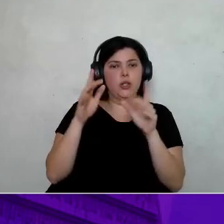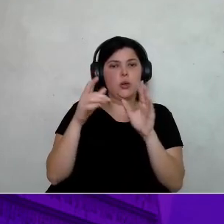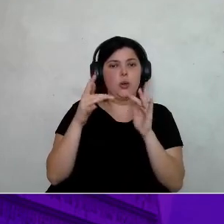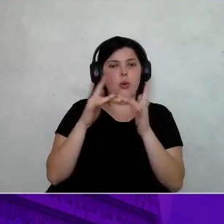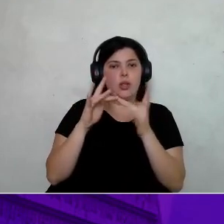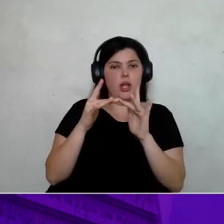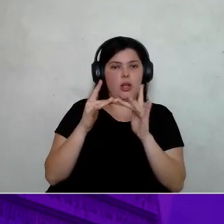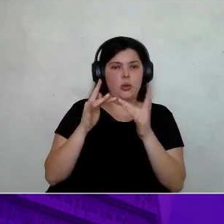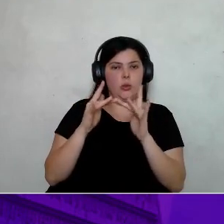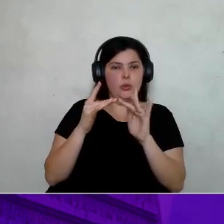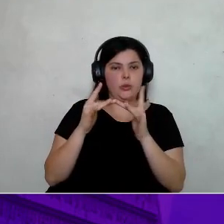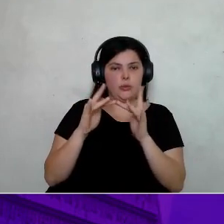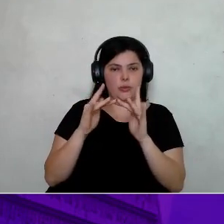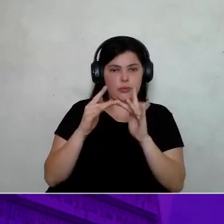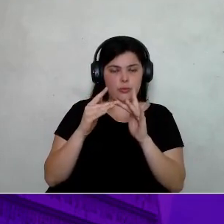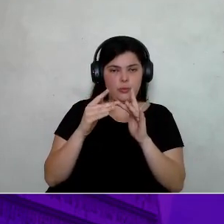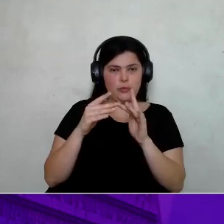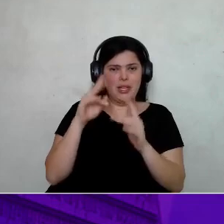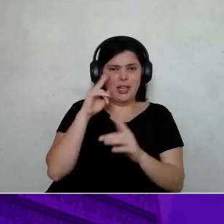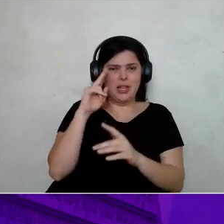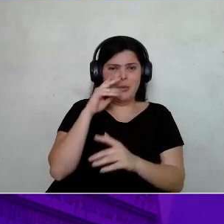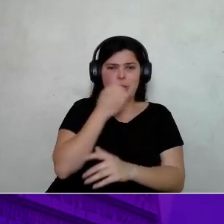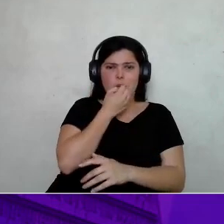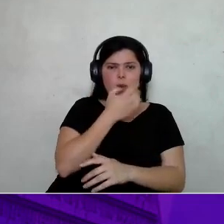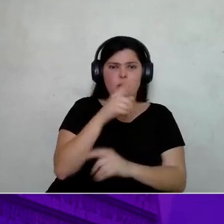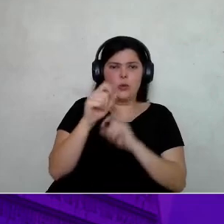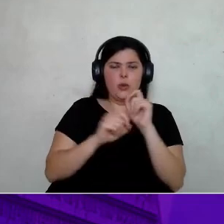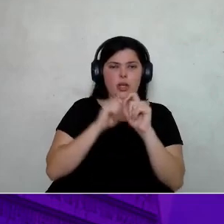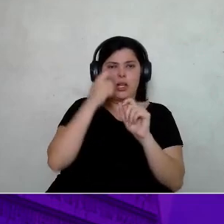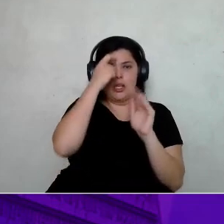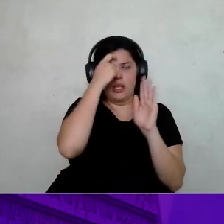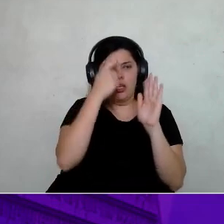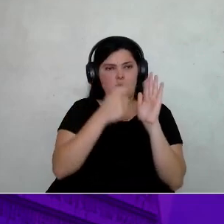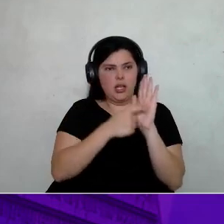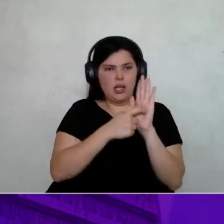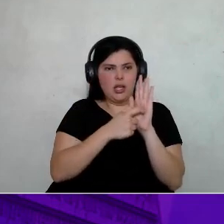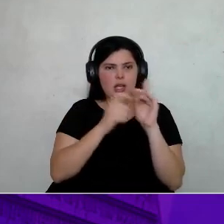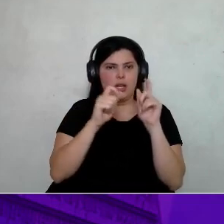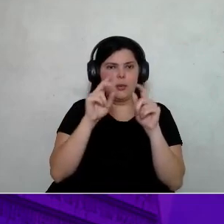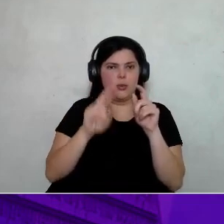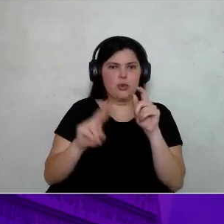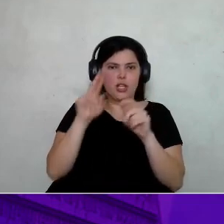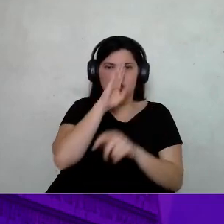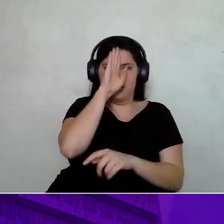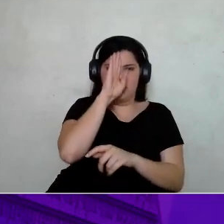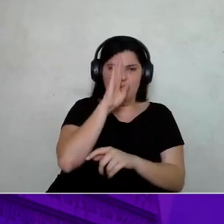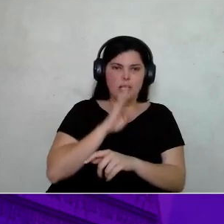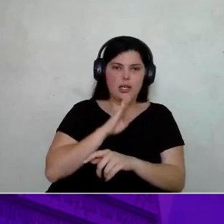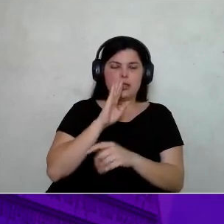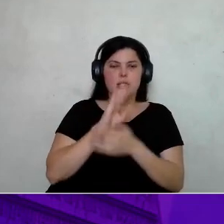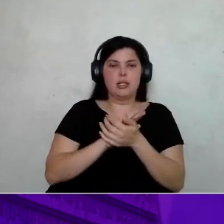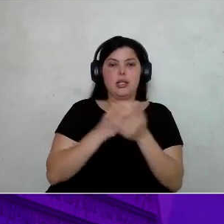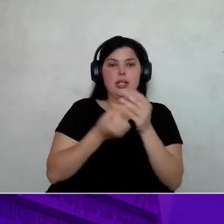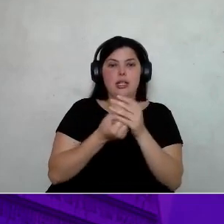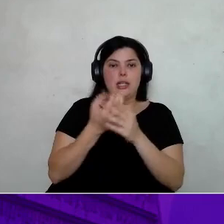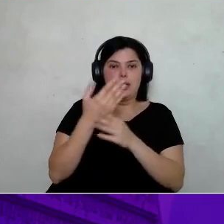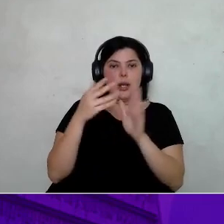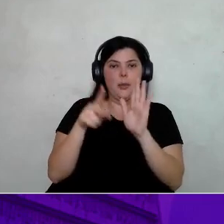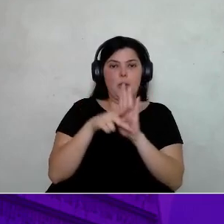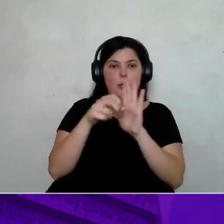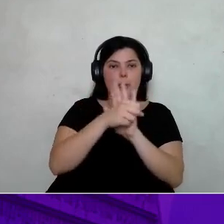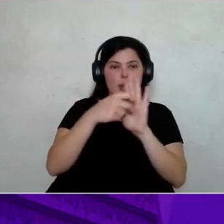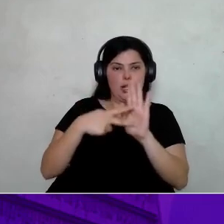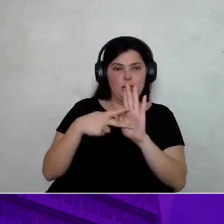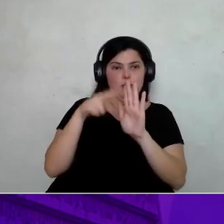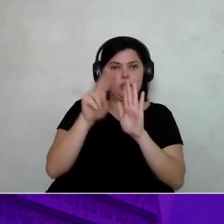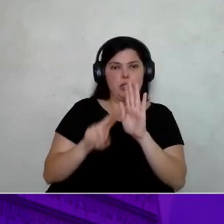Né? Lembra que eu comentei daquela IA generativa que vocês podem usar gratuitamente e criar os seus próprios aplicativos? É